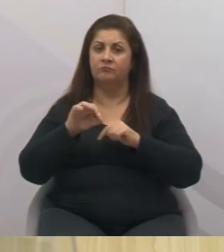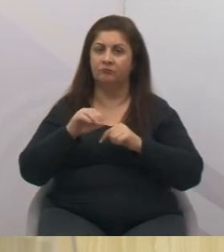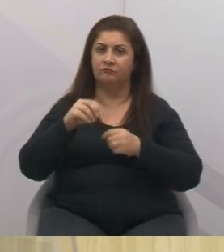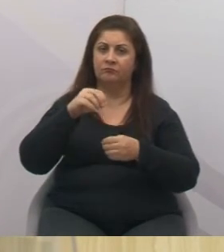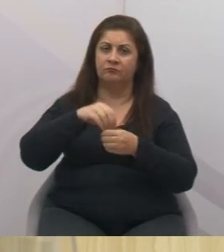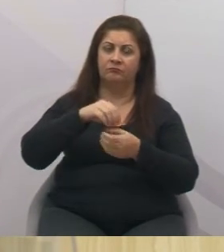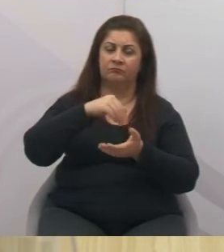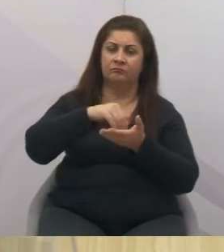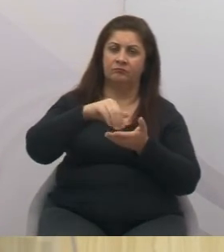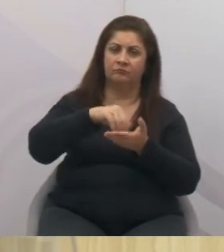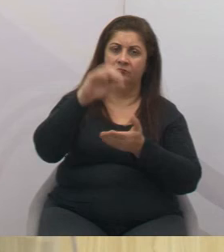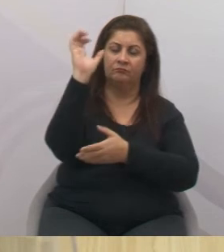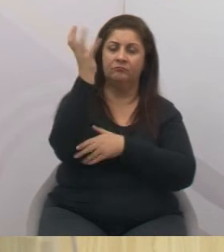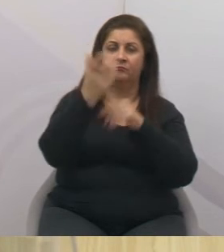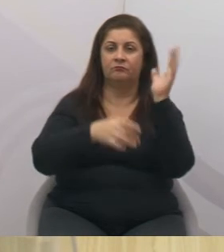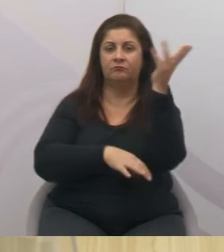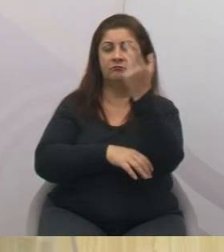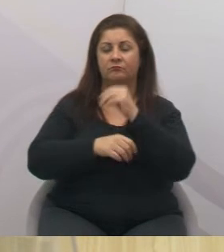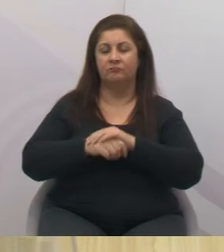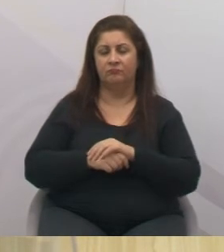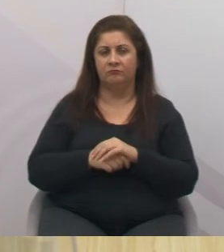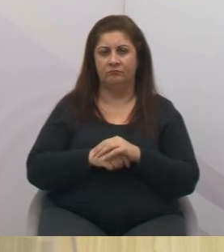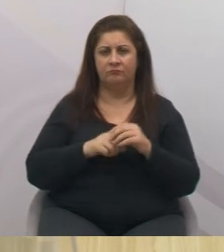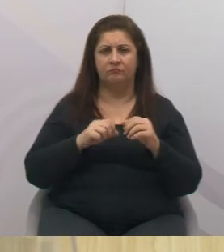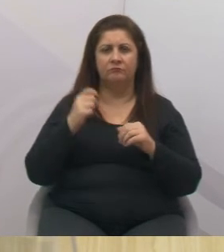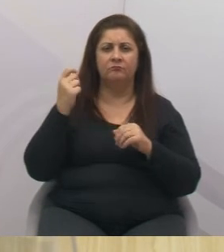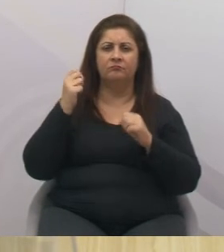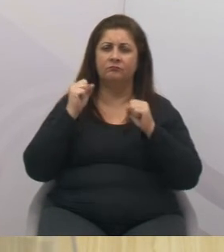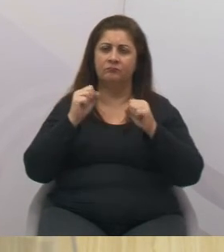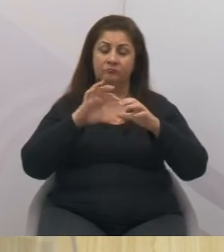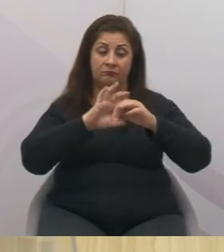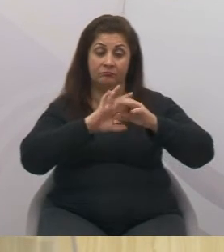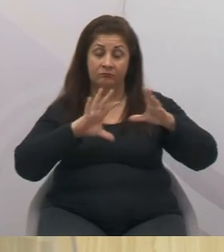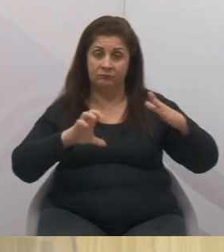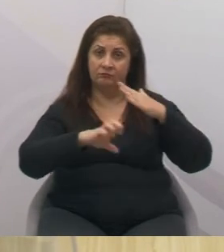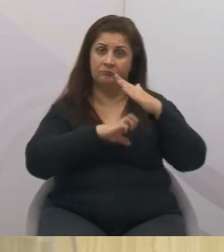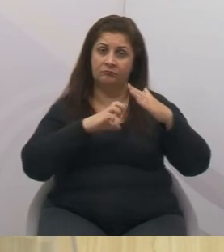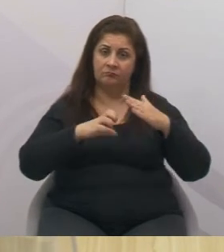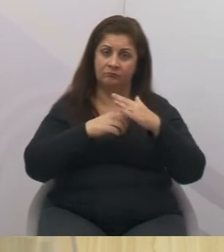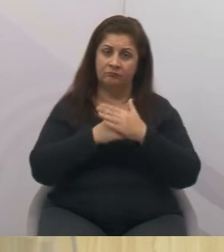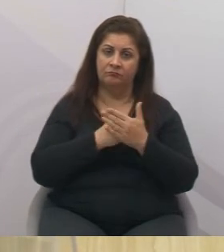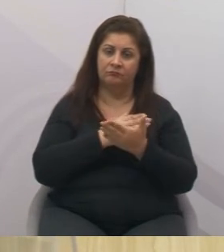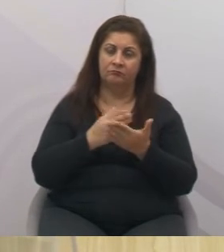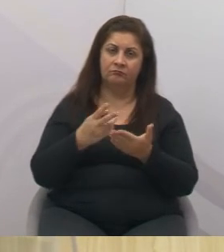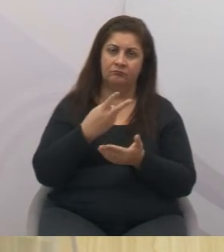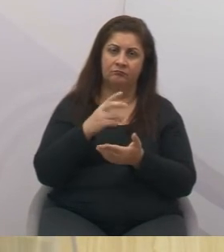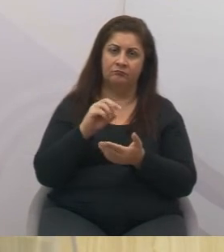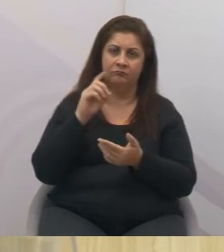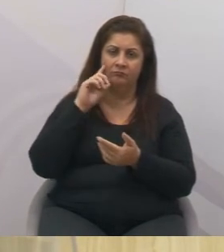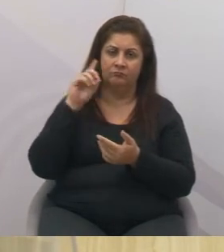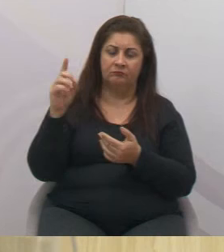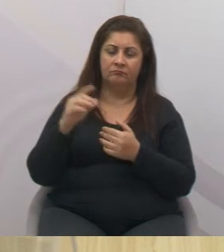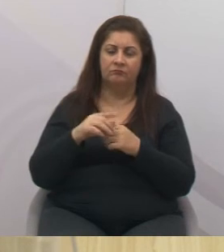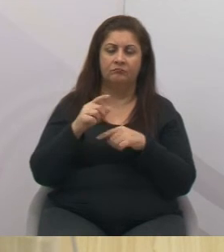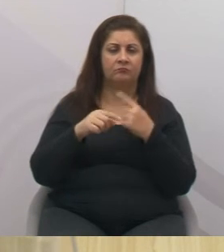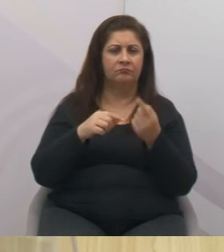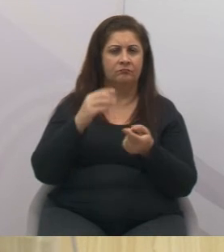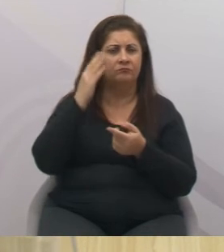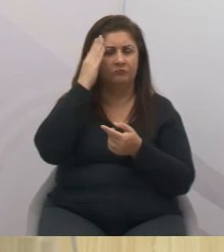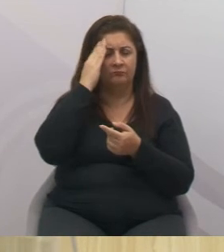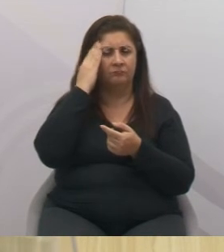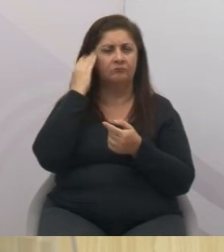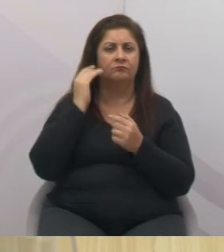Zeladoria Urbana, no procedimento de licença ambiental, caberá recurso no prazo de 20 dias, contado a partir da data de ciência do